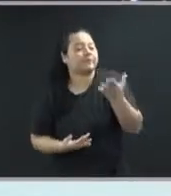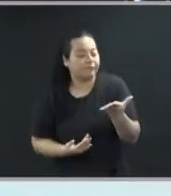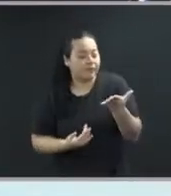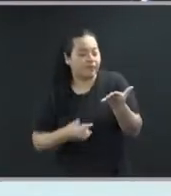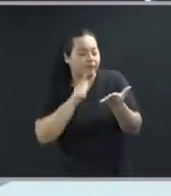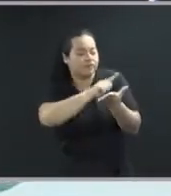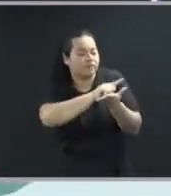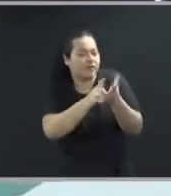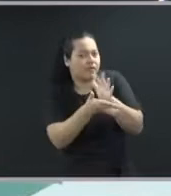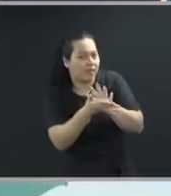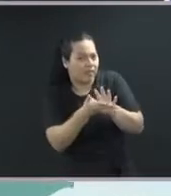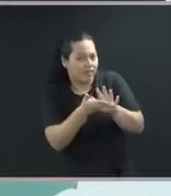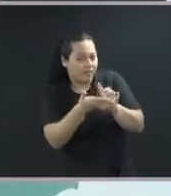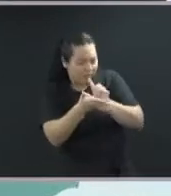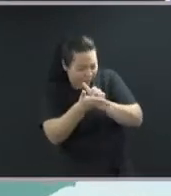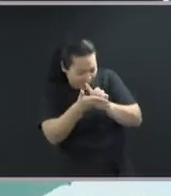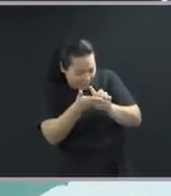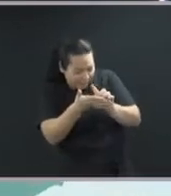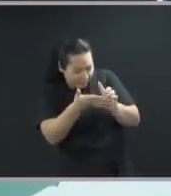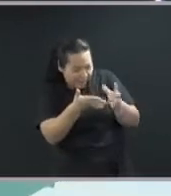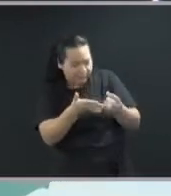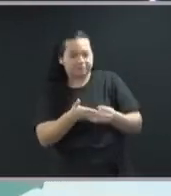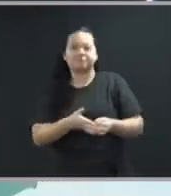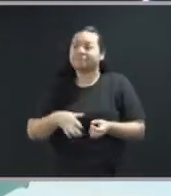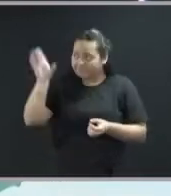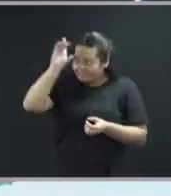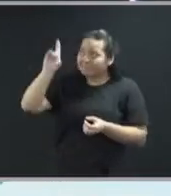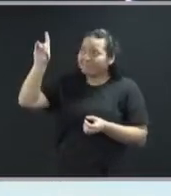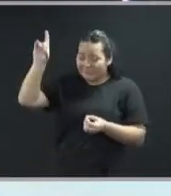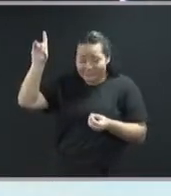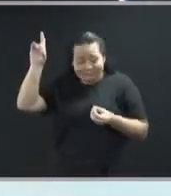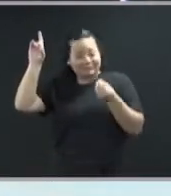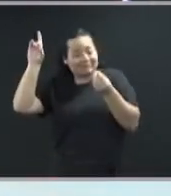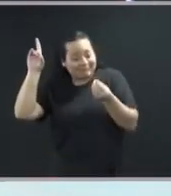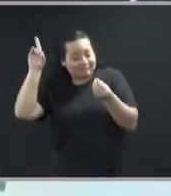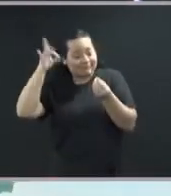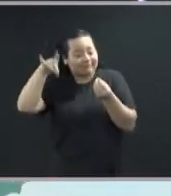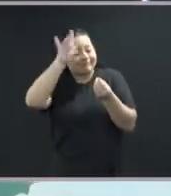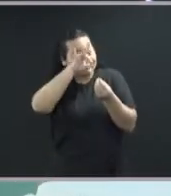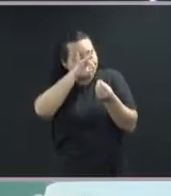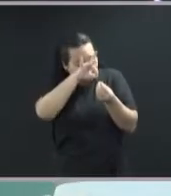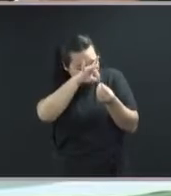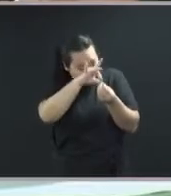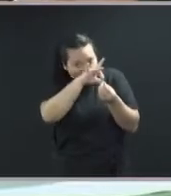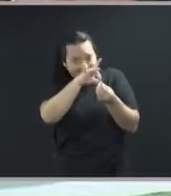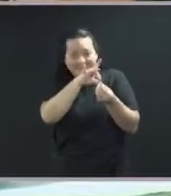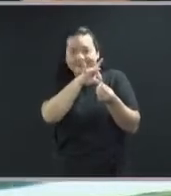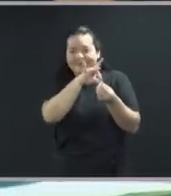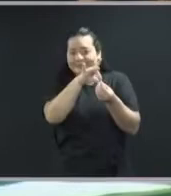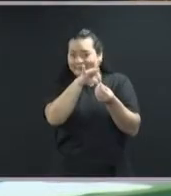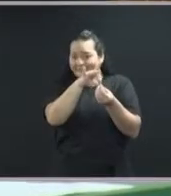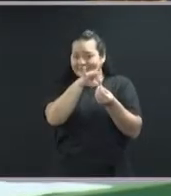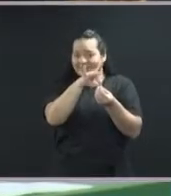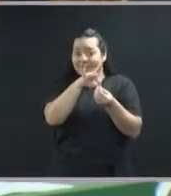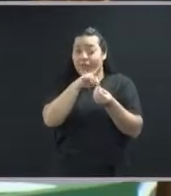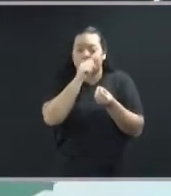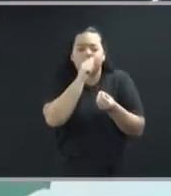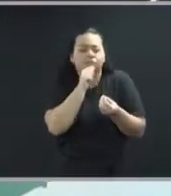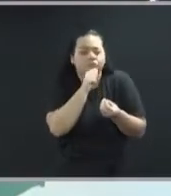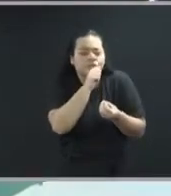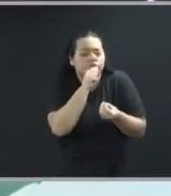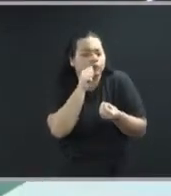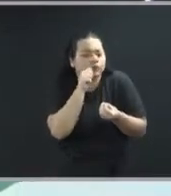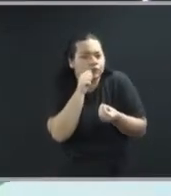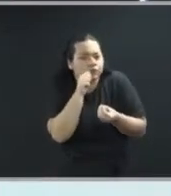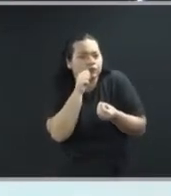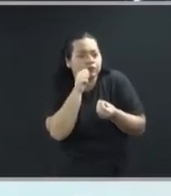Santo de Deus acha liberdade na minha vida. É por isso que depois que a gente jejua, se consagra, a gente chega na igreja pisando.